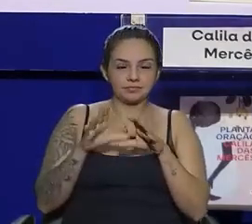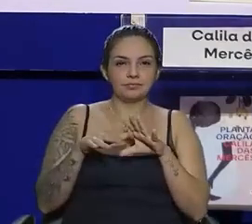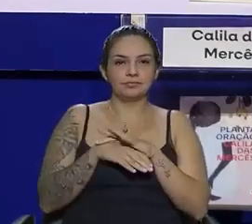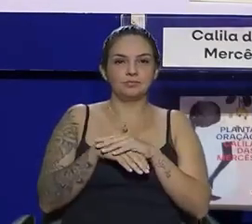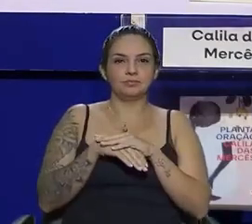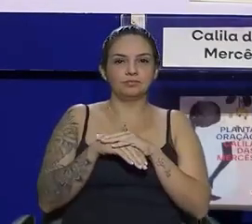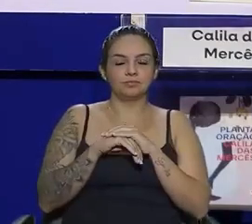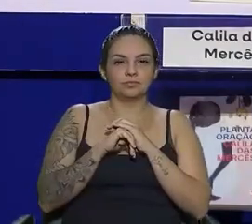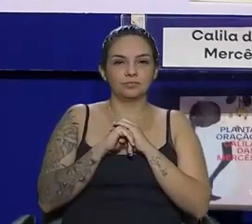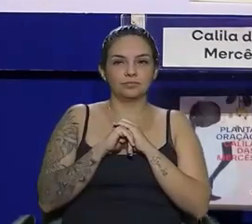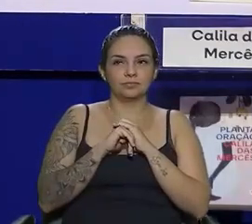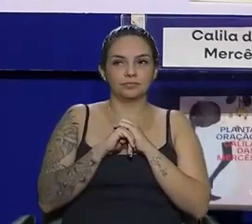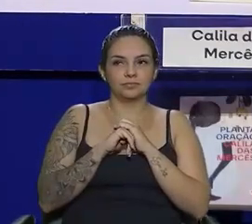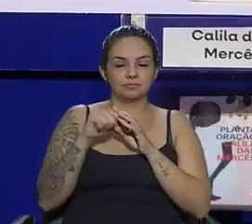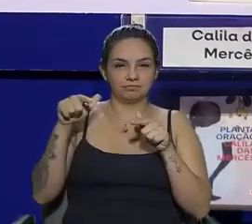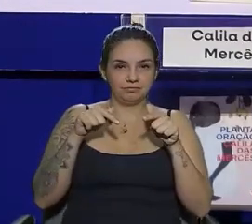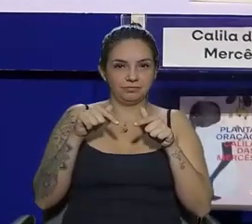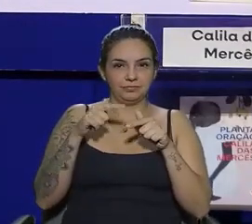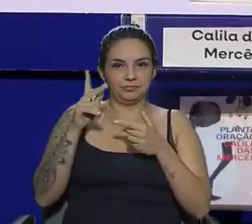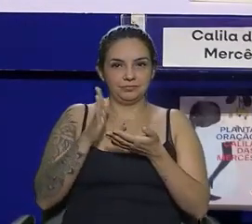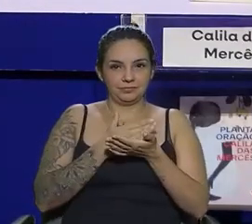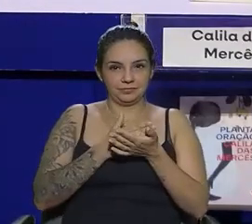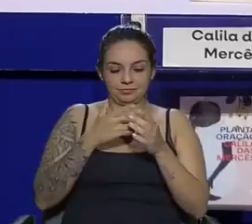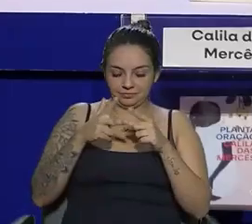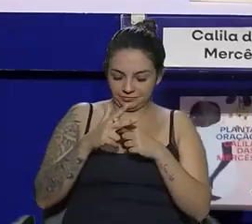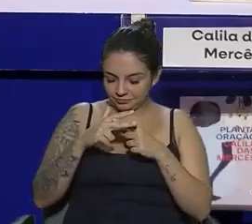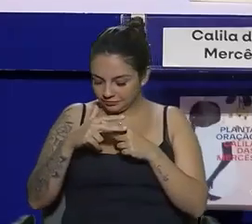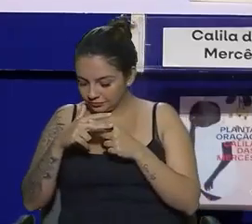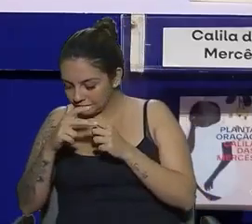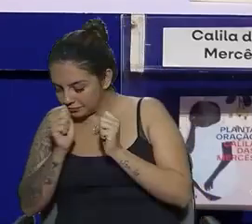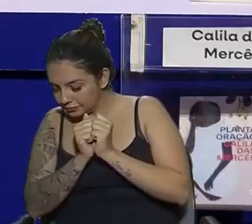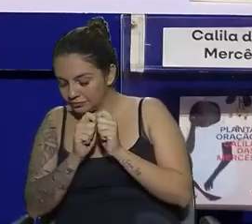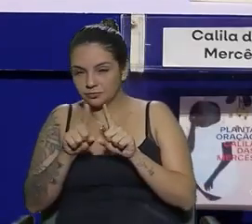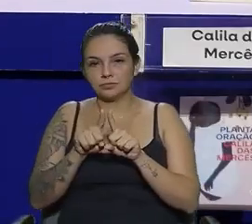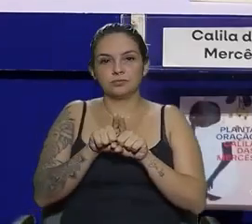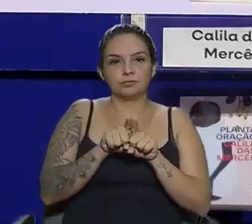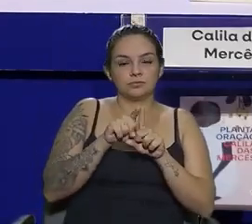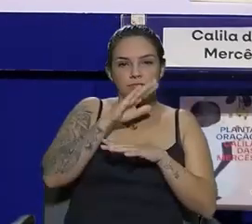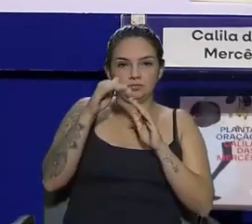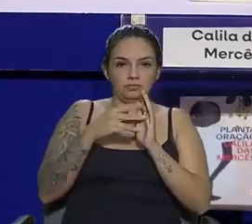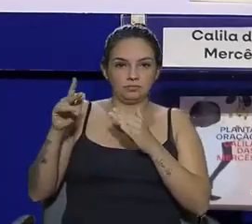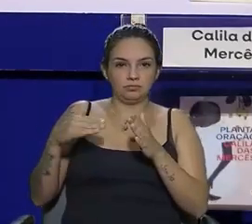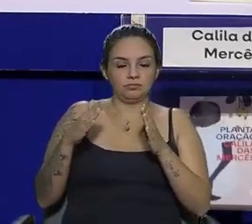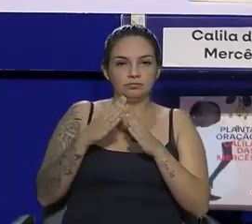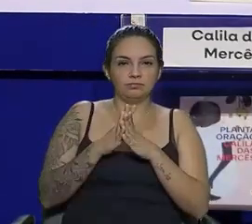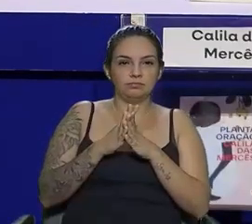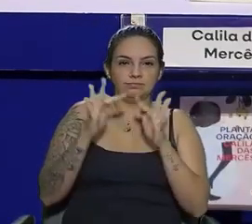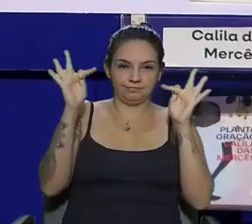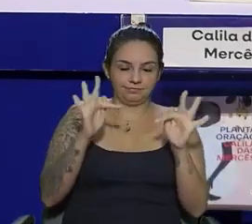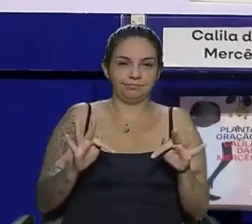pandemia, você foi trabalhando o seu livro na oficina e acompanhar também toda a tua trajetória é